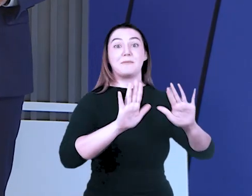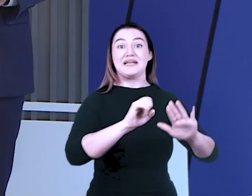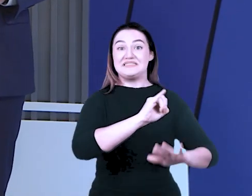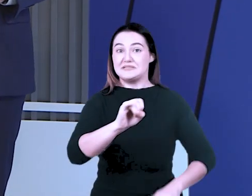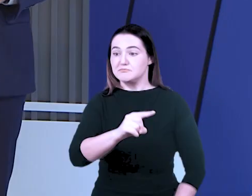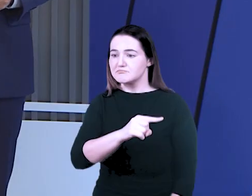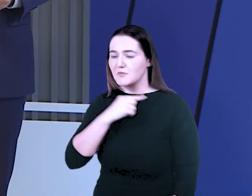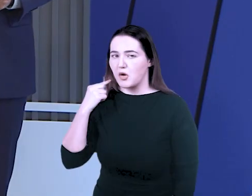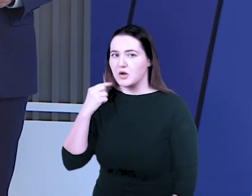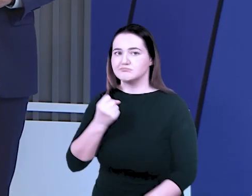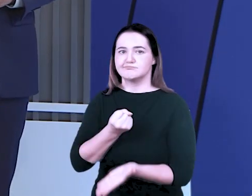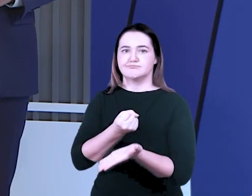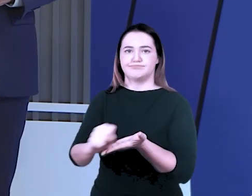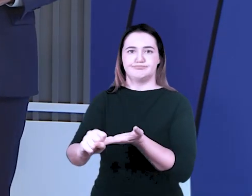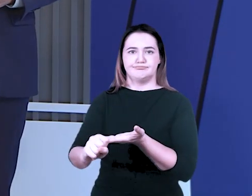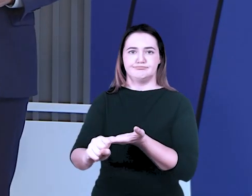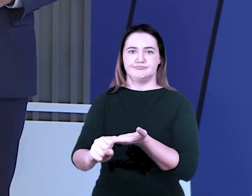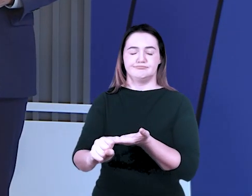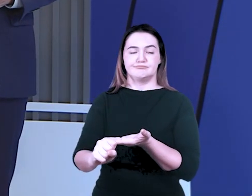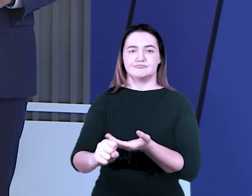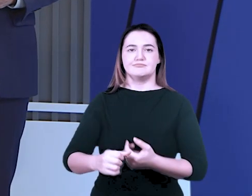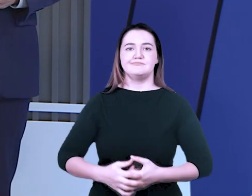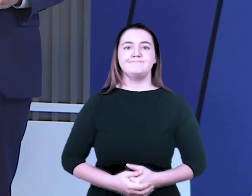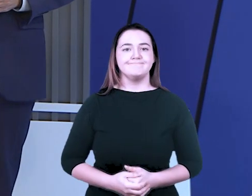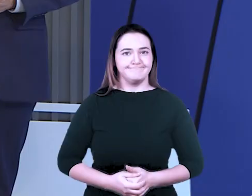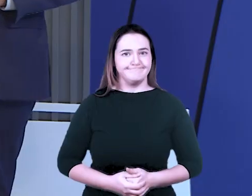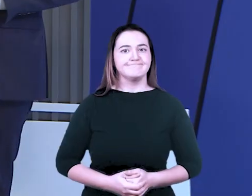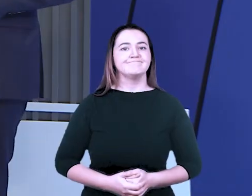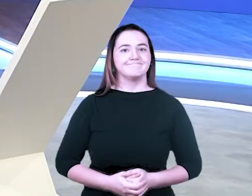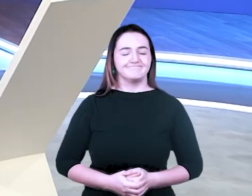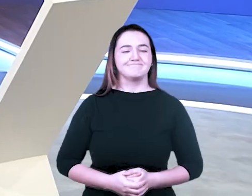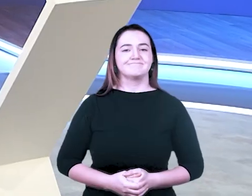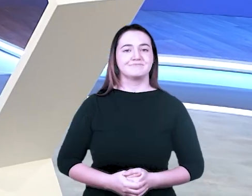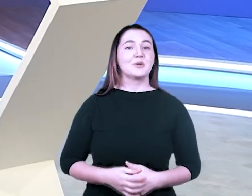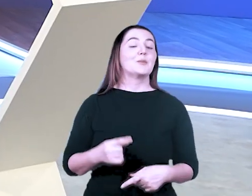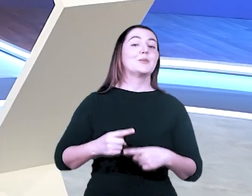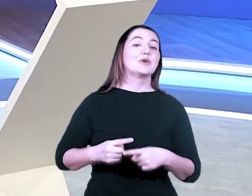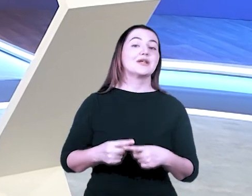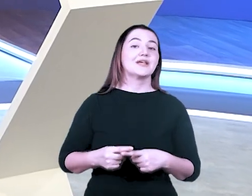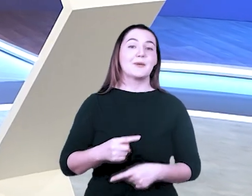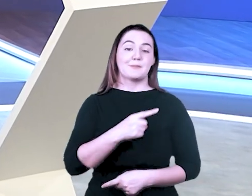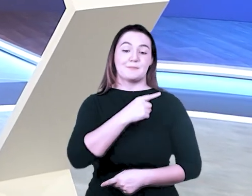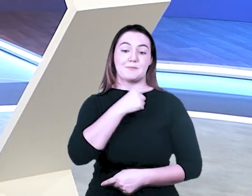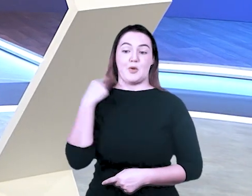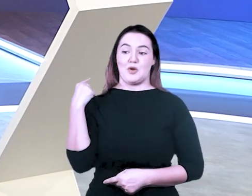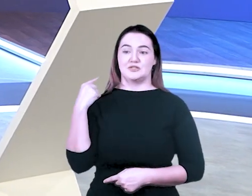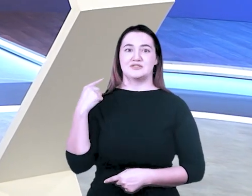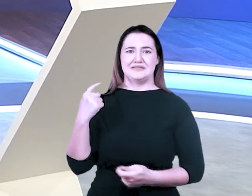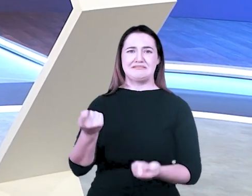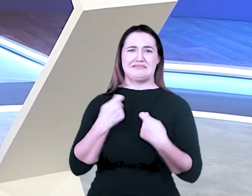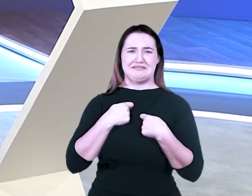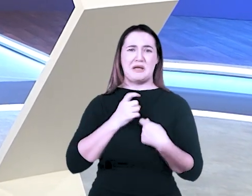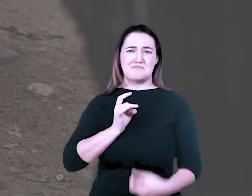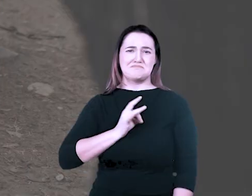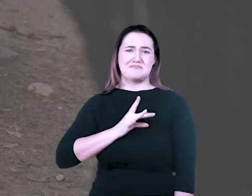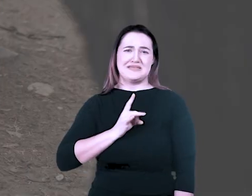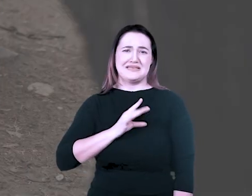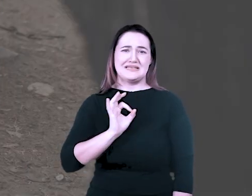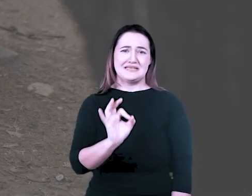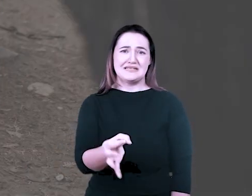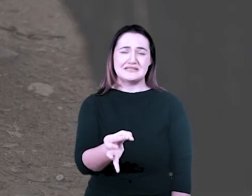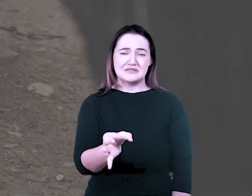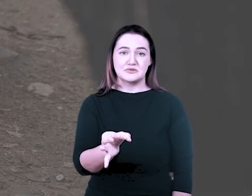não tem como dar jeito para a morte. Porque além de ser assustadora,